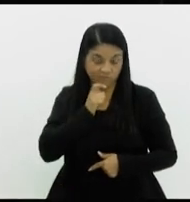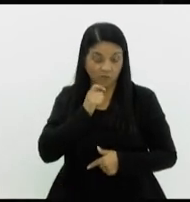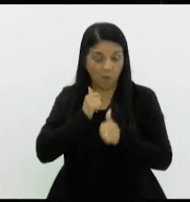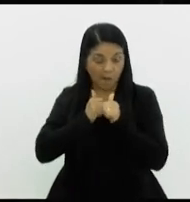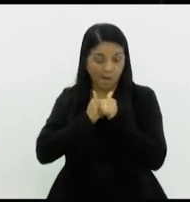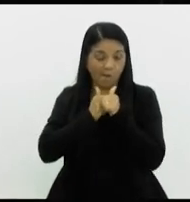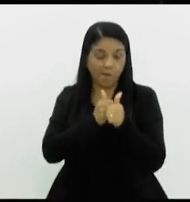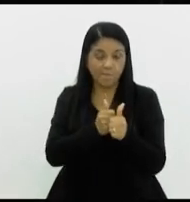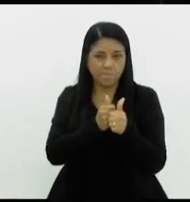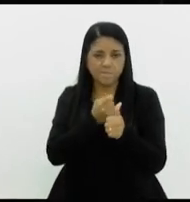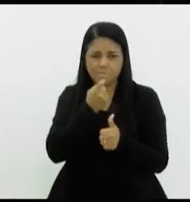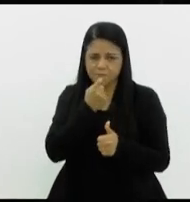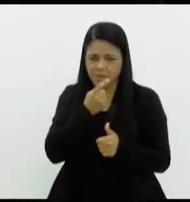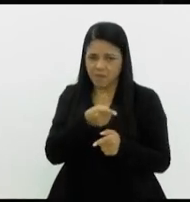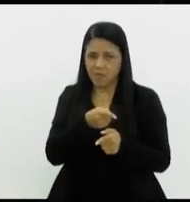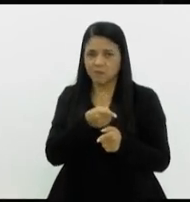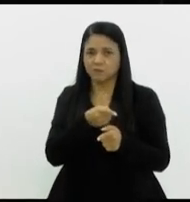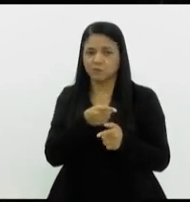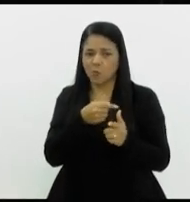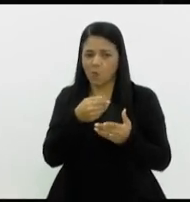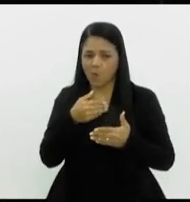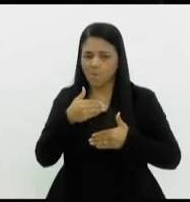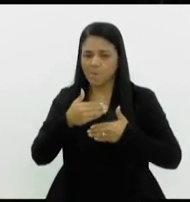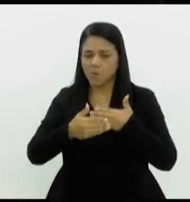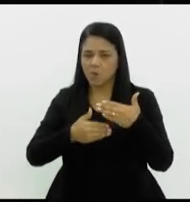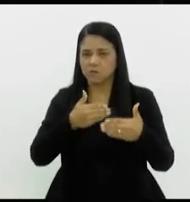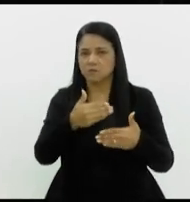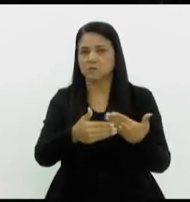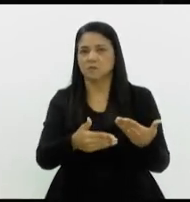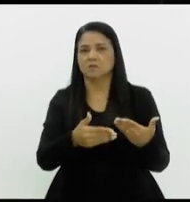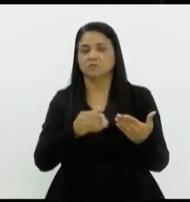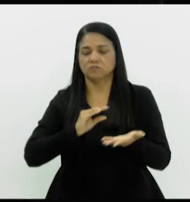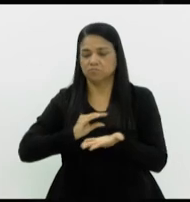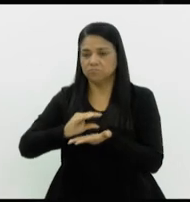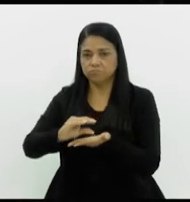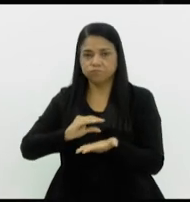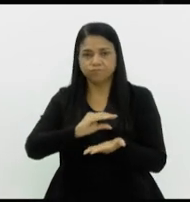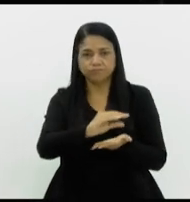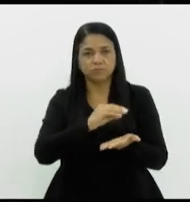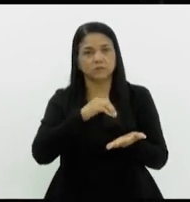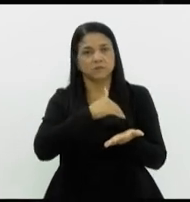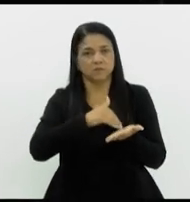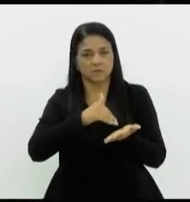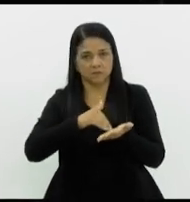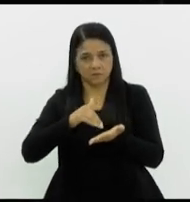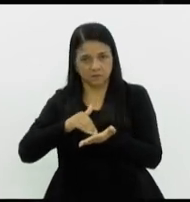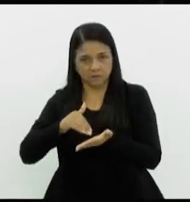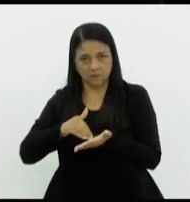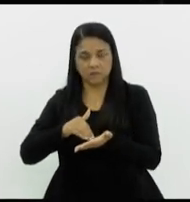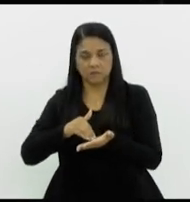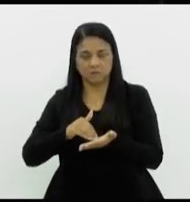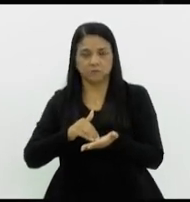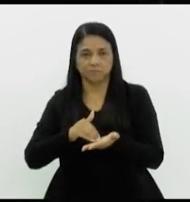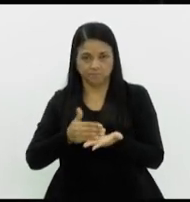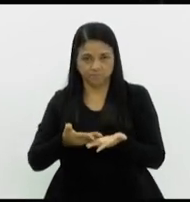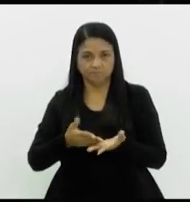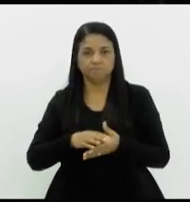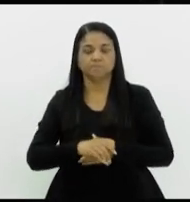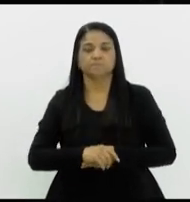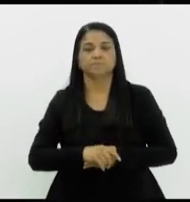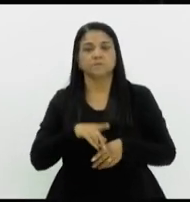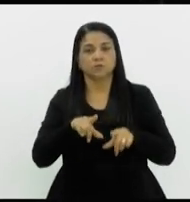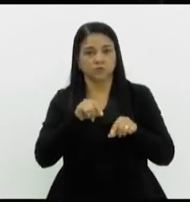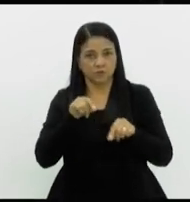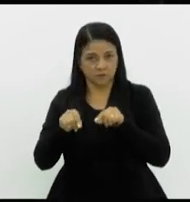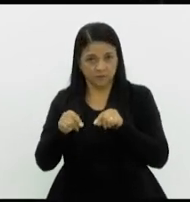perto a celeridade desses processos e aplicação de recursos nas secretarias contempladas. E eu,